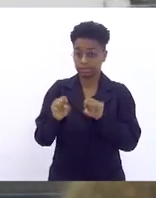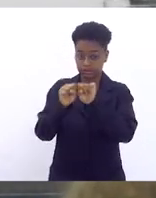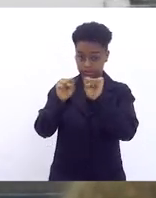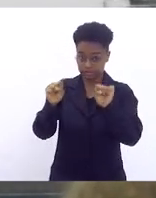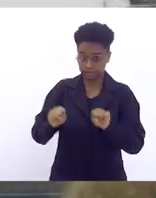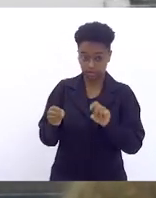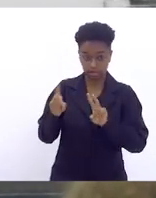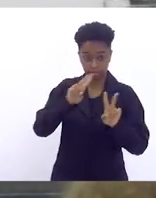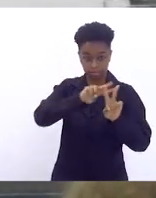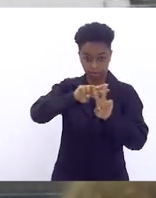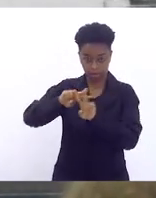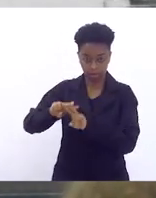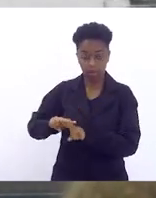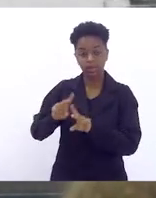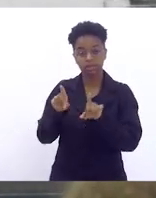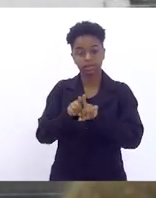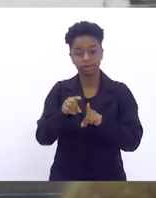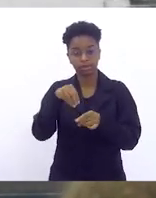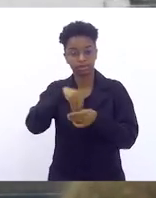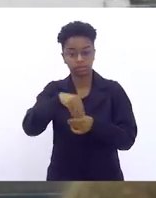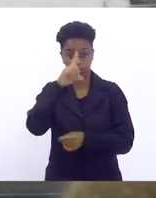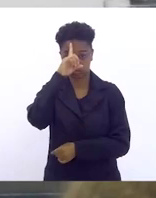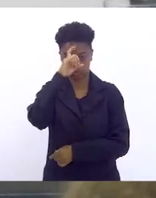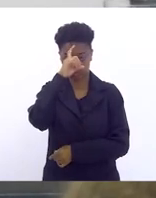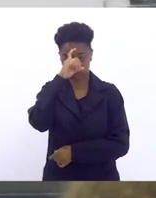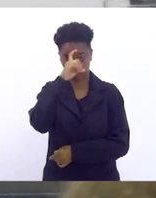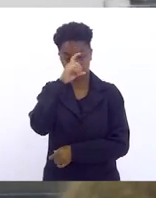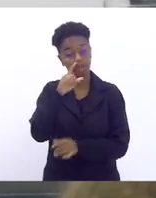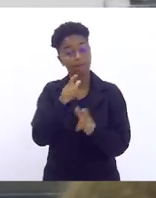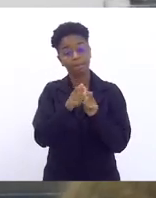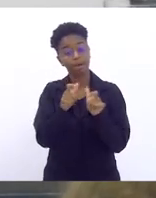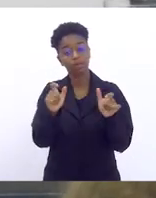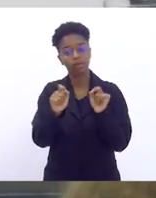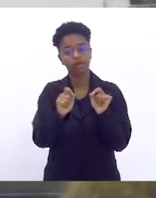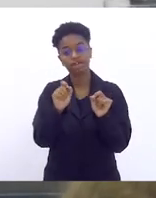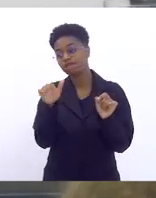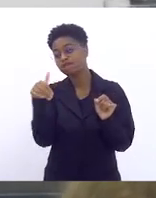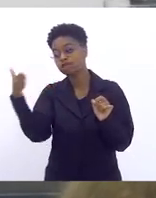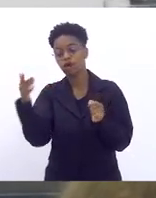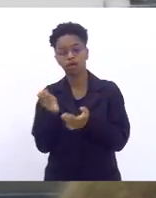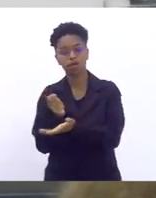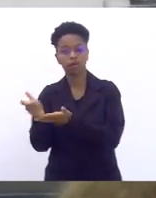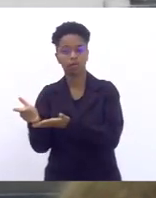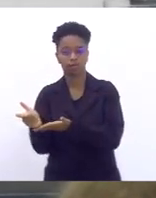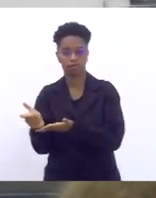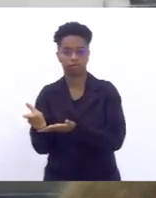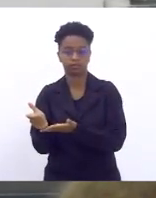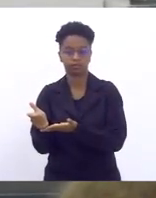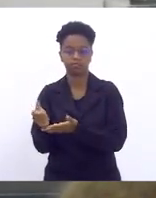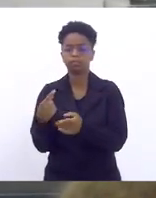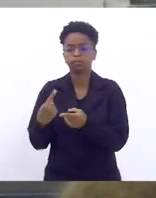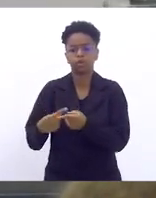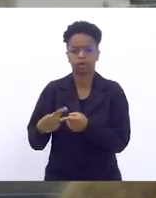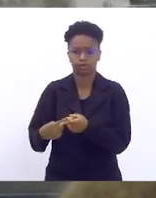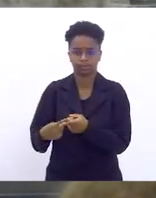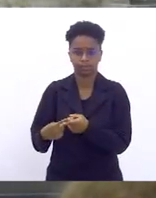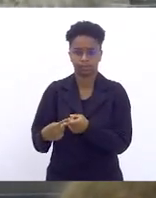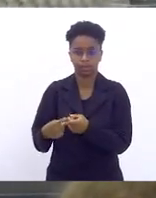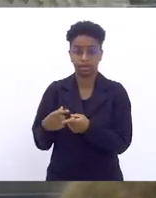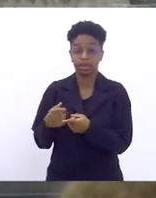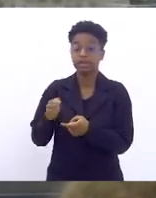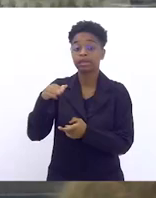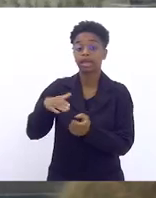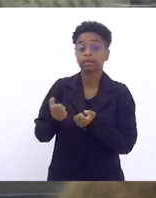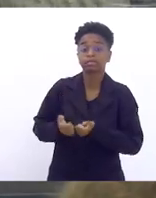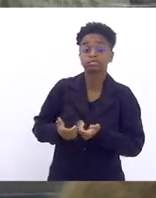penitenciário nos hospitais acabam vindo de fora por quê Porque quem distribui ao